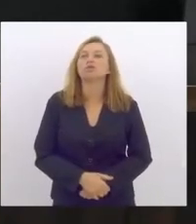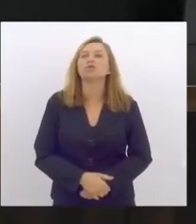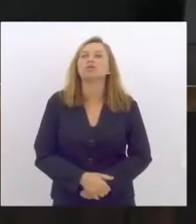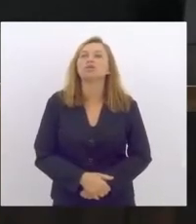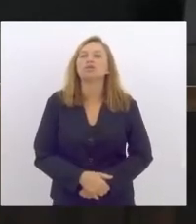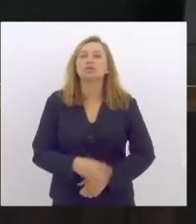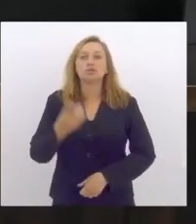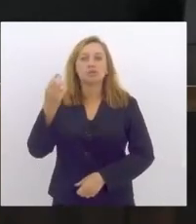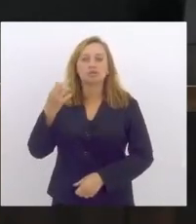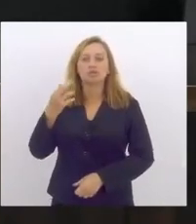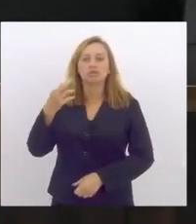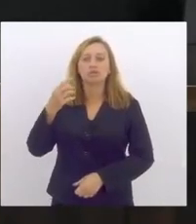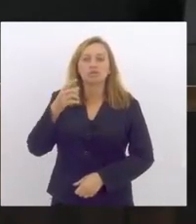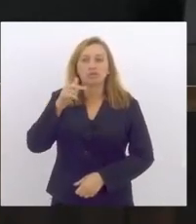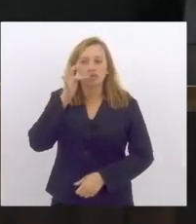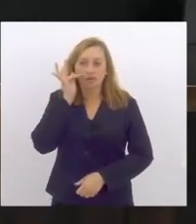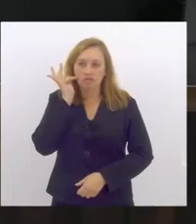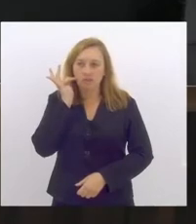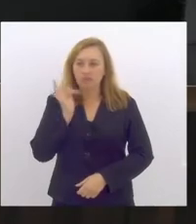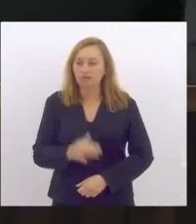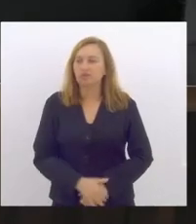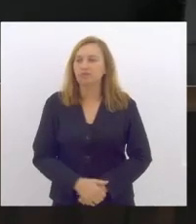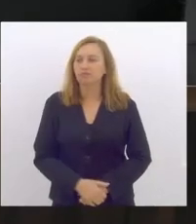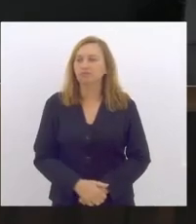Servidor Público, deputado Flávio Serafim.